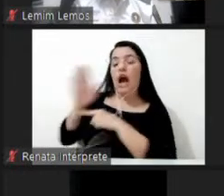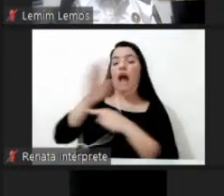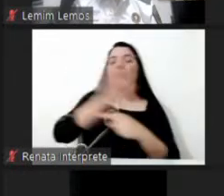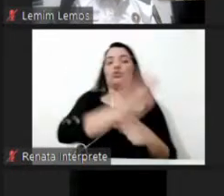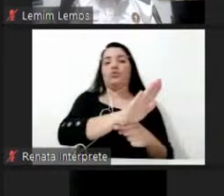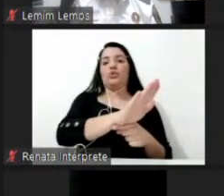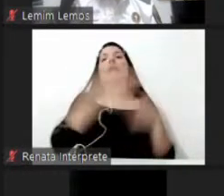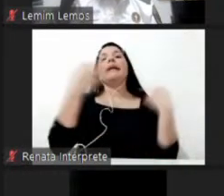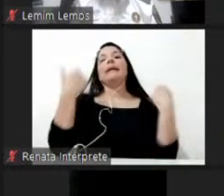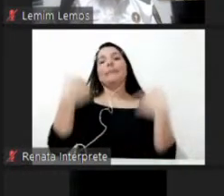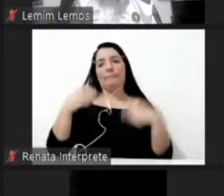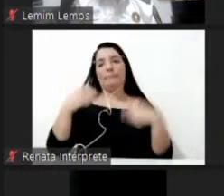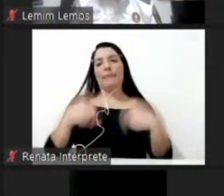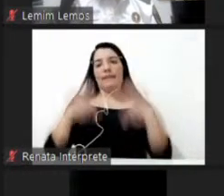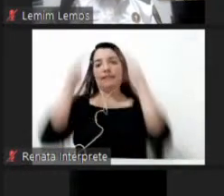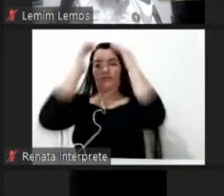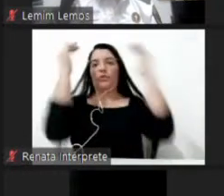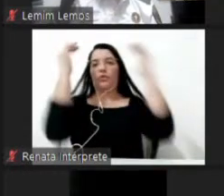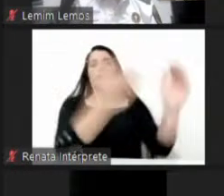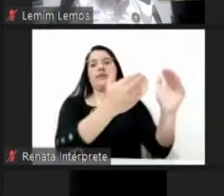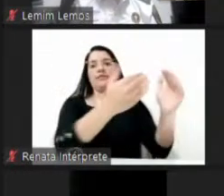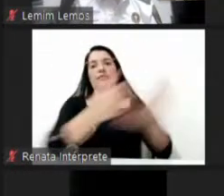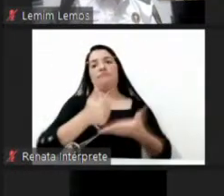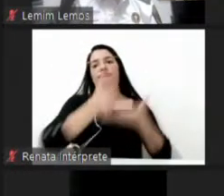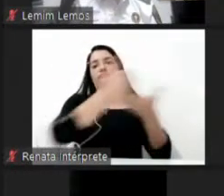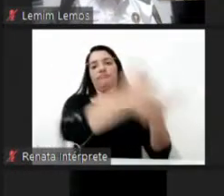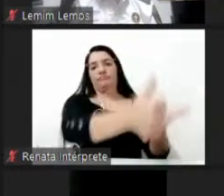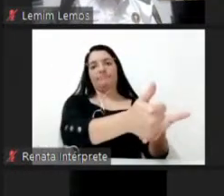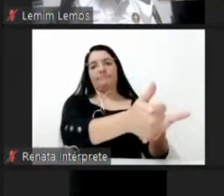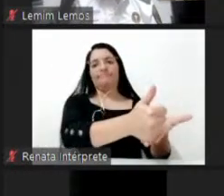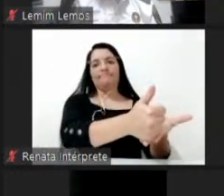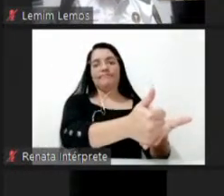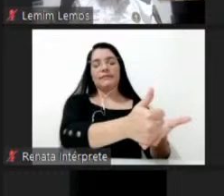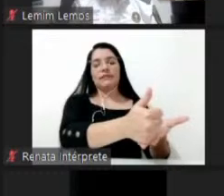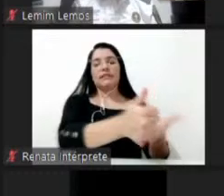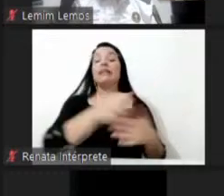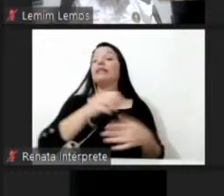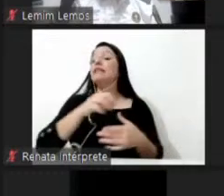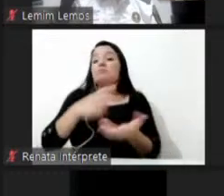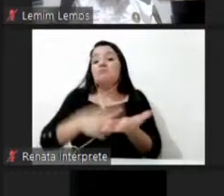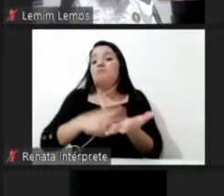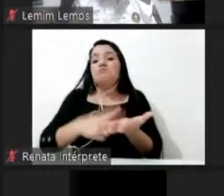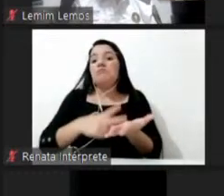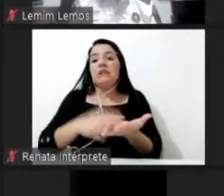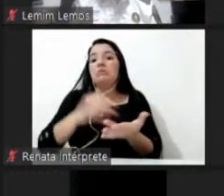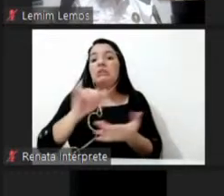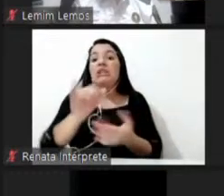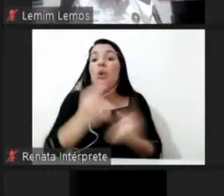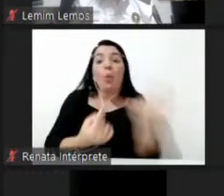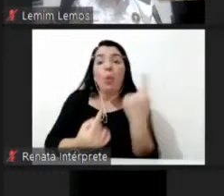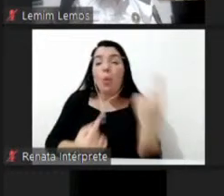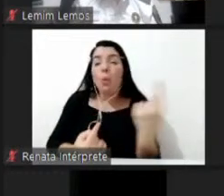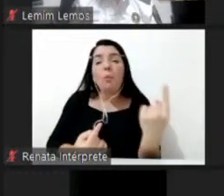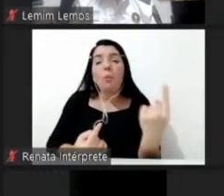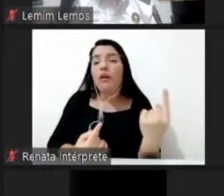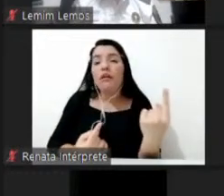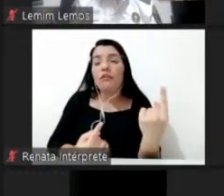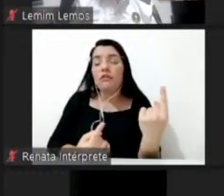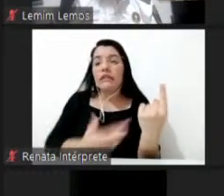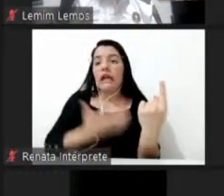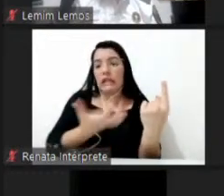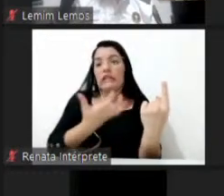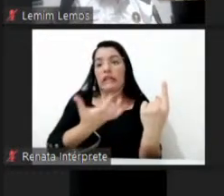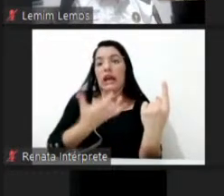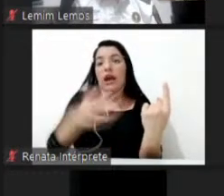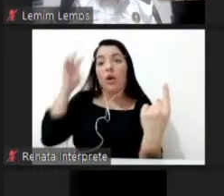segmento chegue até aquela pessoa, mesmo que seja uma única pessoa detida que quer ouvir ou